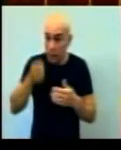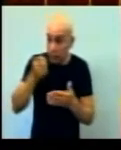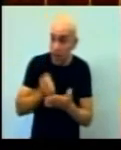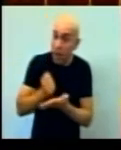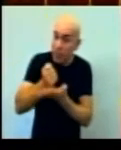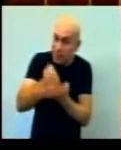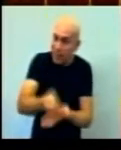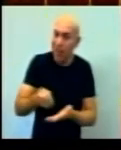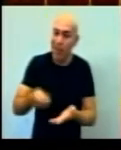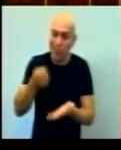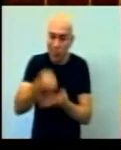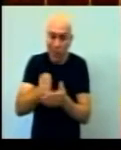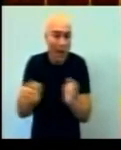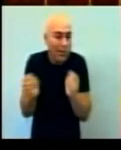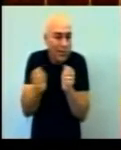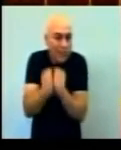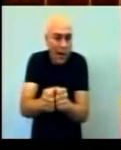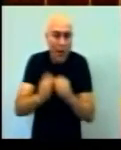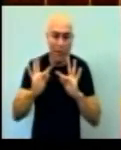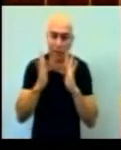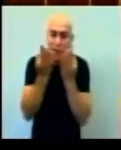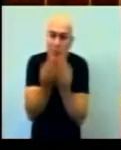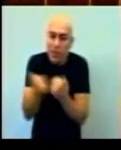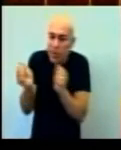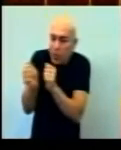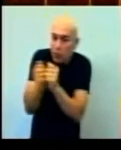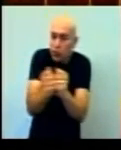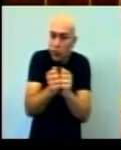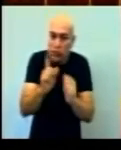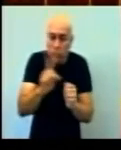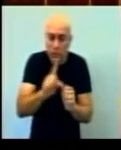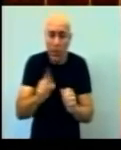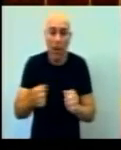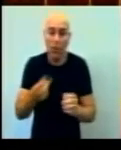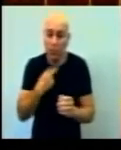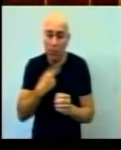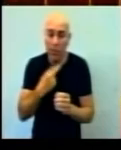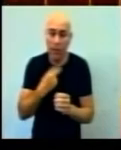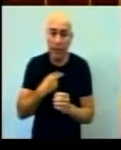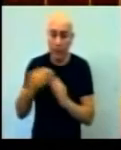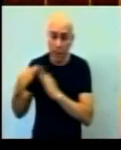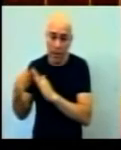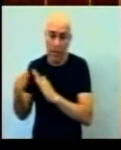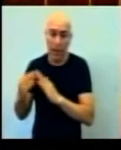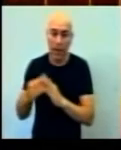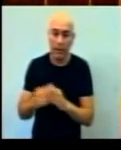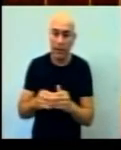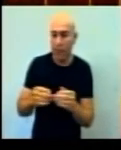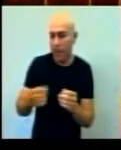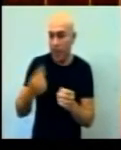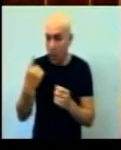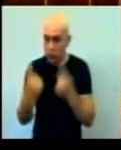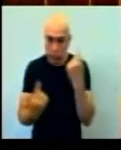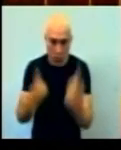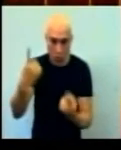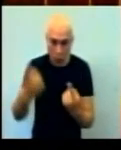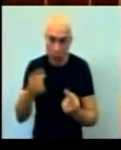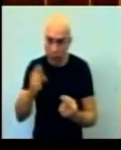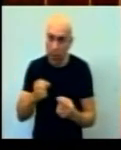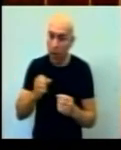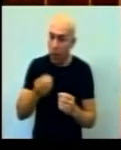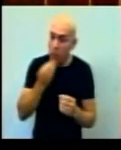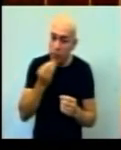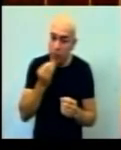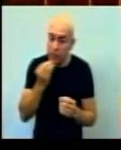não levem acompanhantes, para que todos tenham a oportunidade de fazer suas compras, todas as famílias tenham